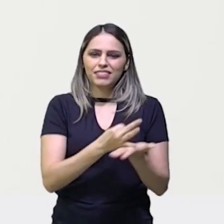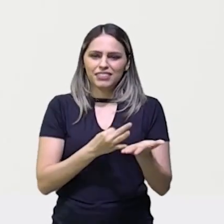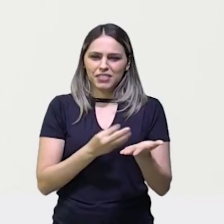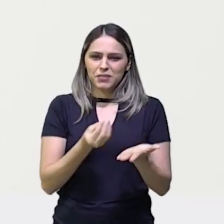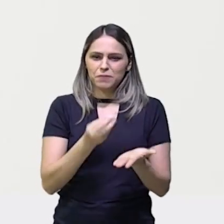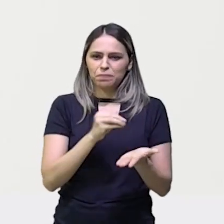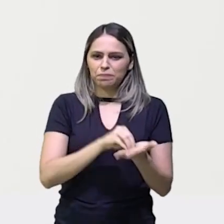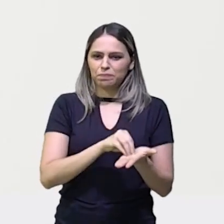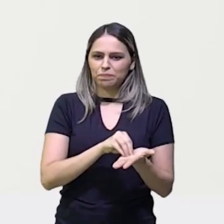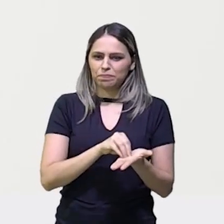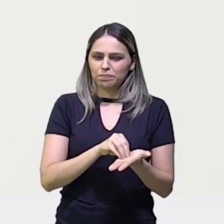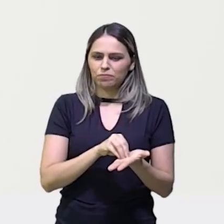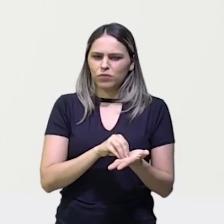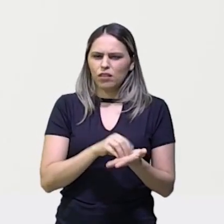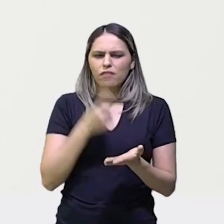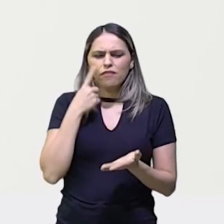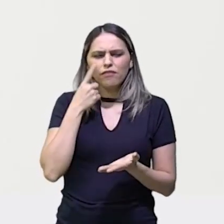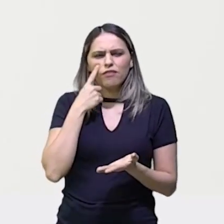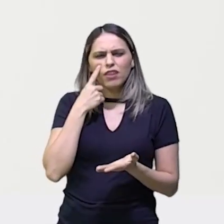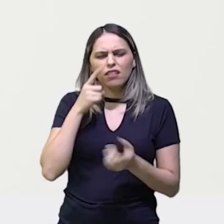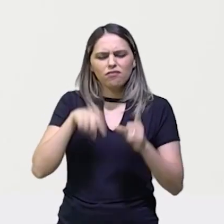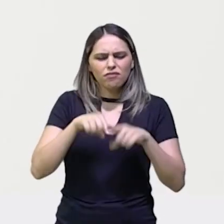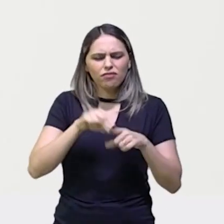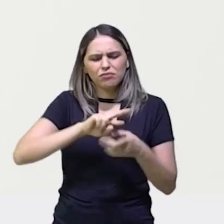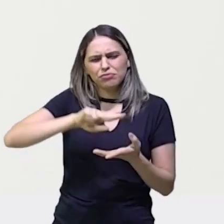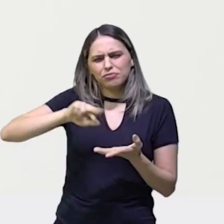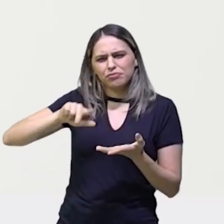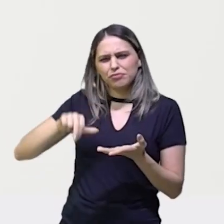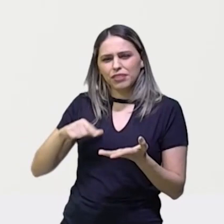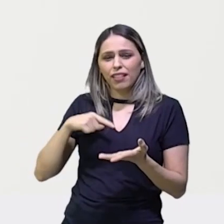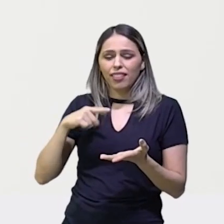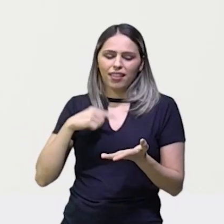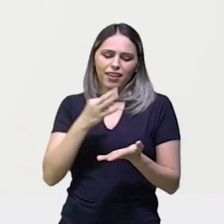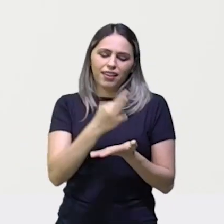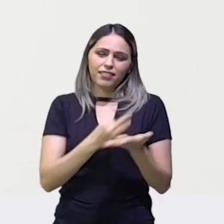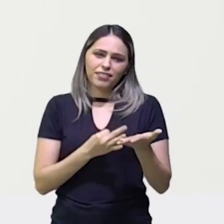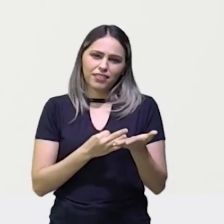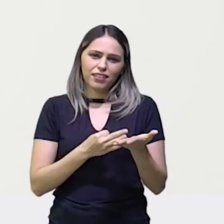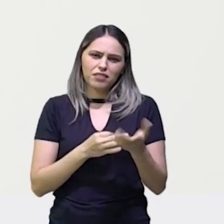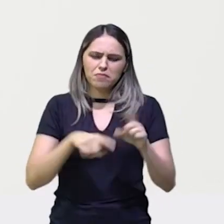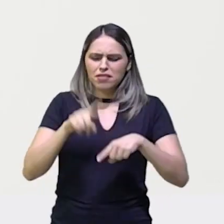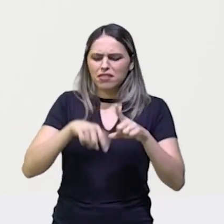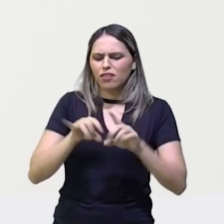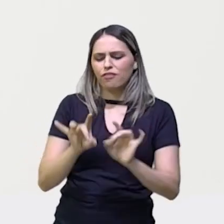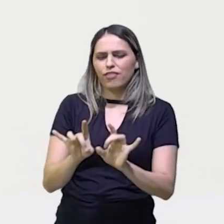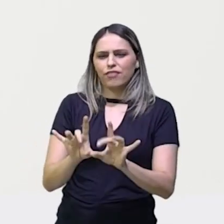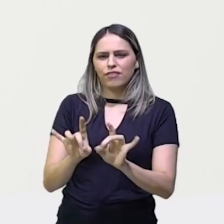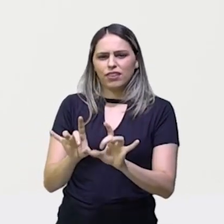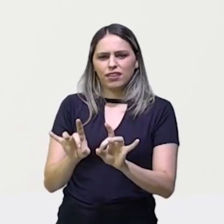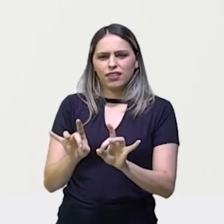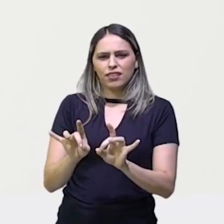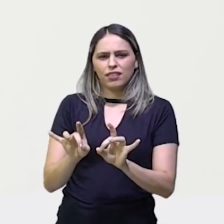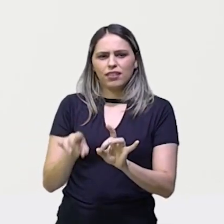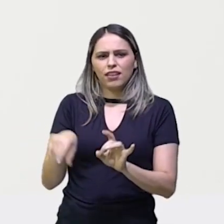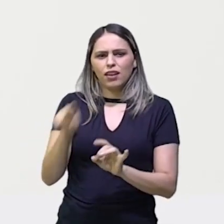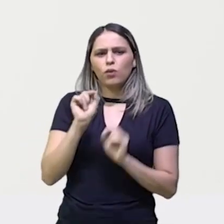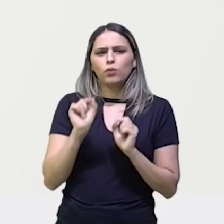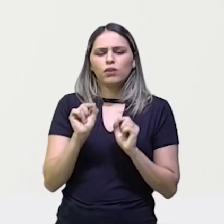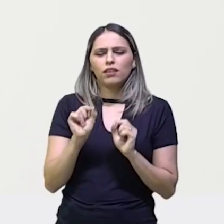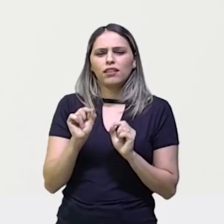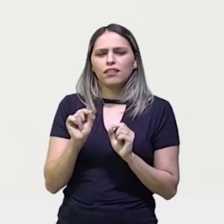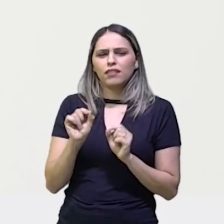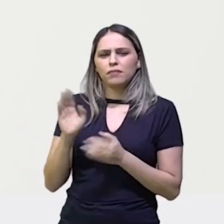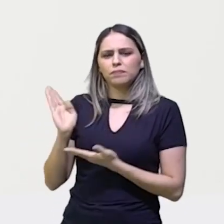estão vendo várias imagens de portadores de texto de embalagens de produto, que é a